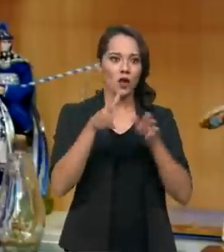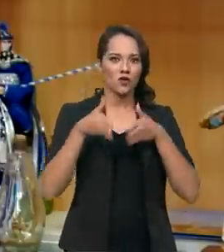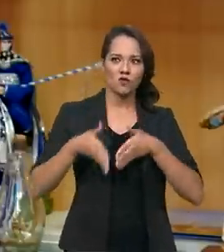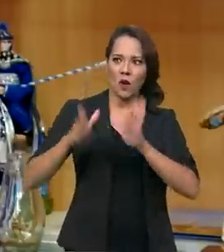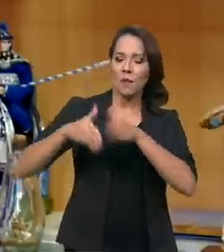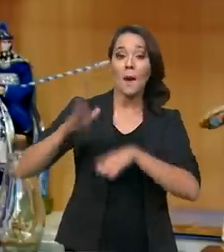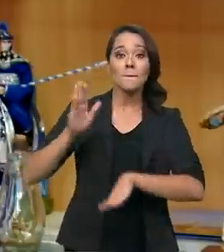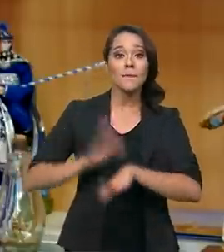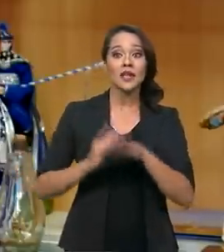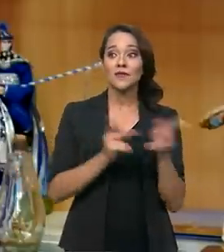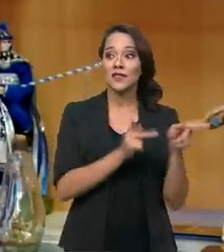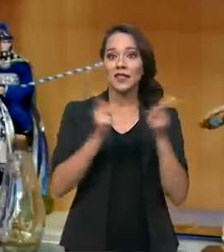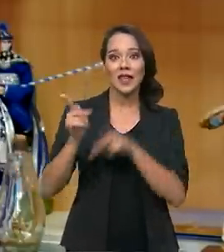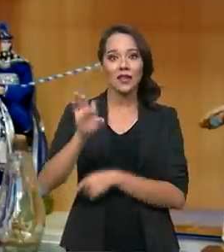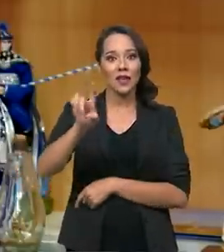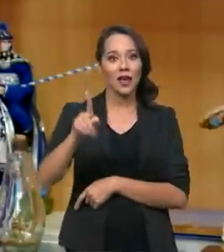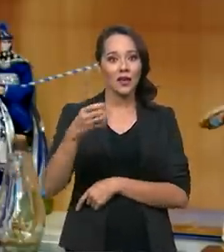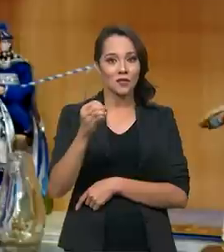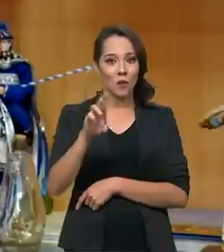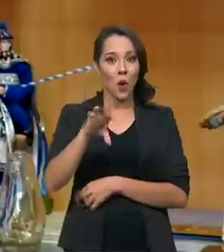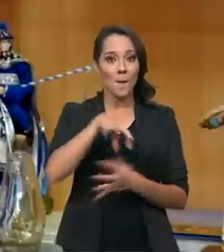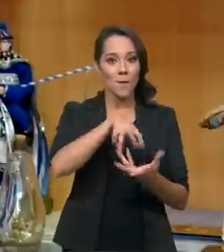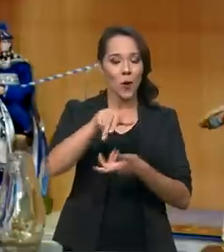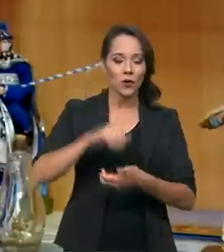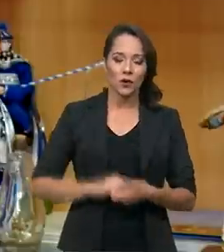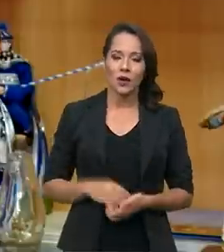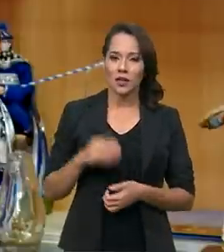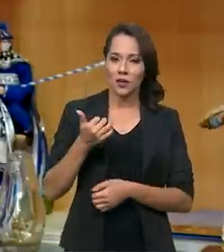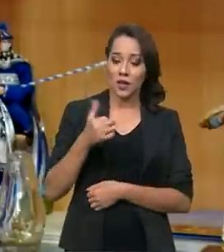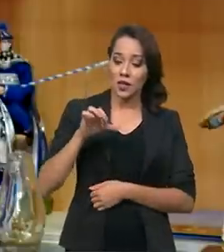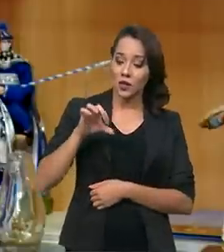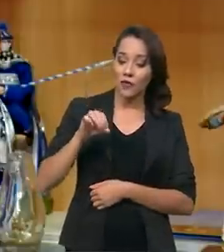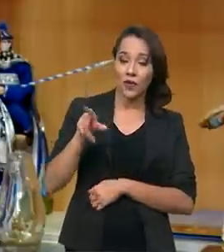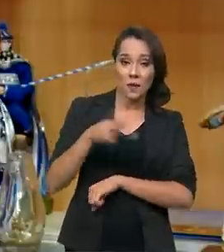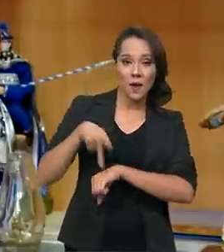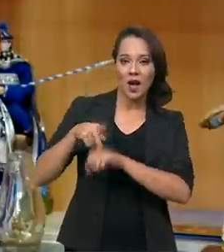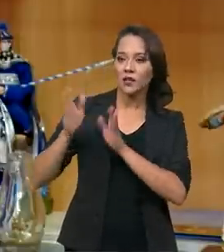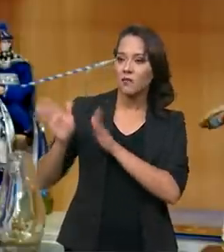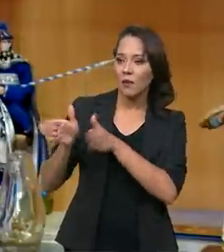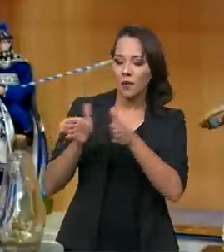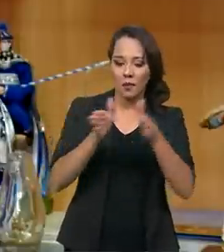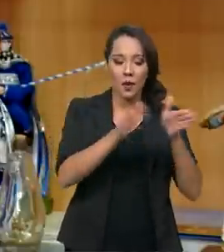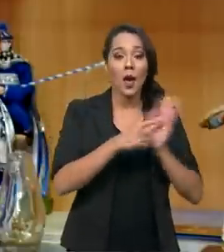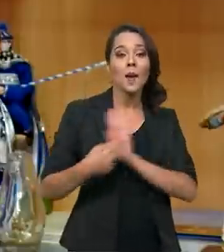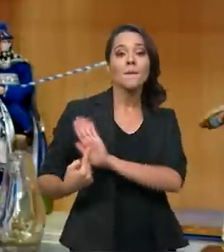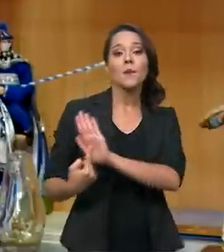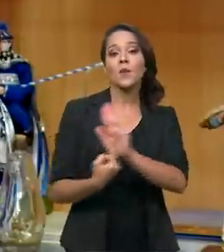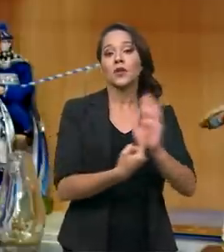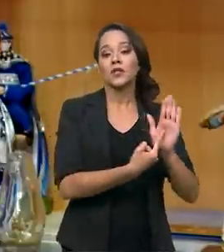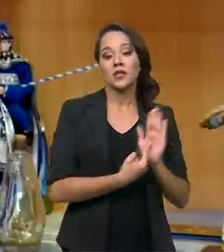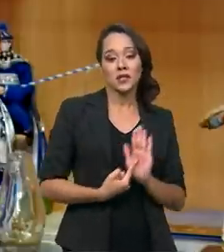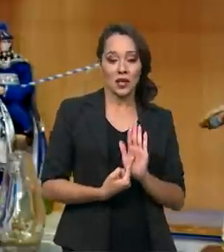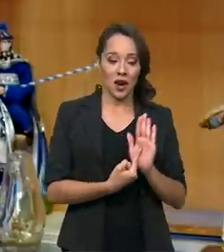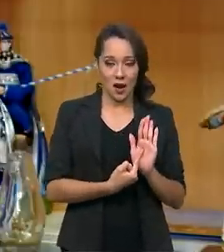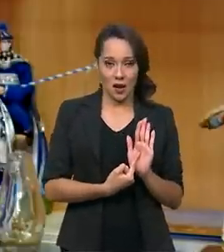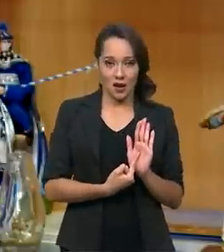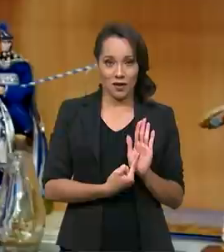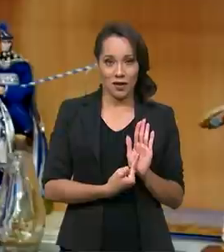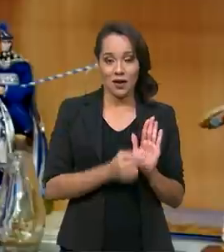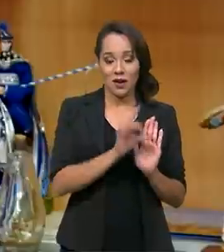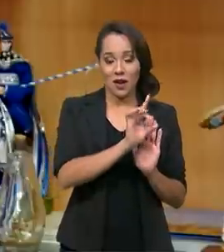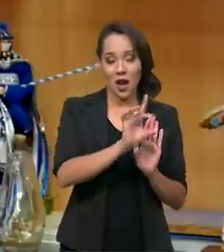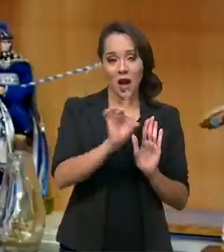pavilhões mais visitados da que o mundo a pressão 190 países estão lá com correndo para mostrar tudo é na realidade